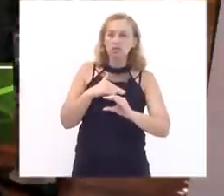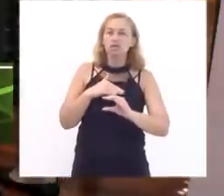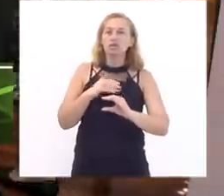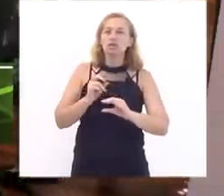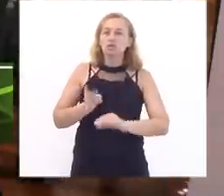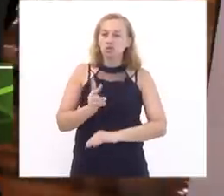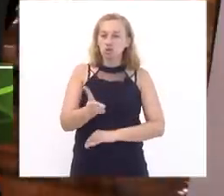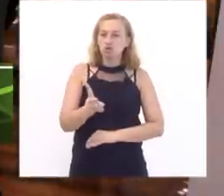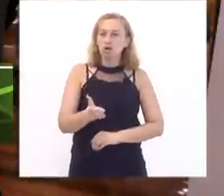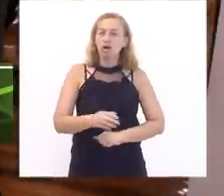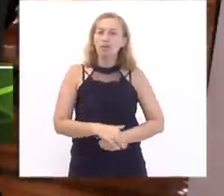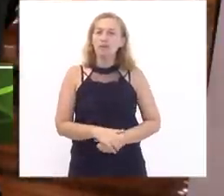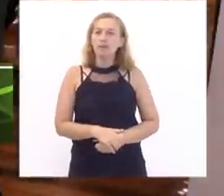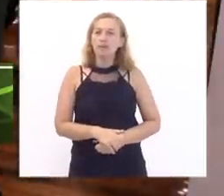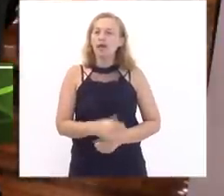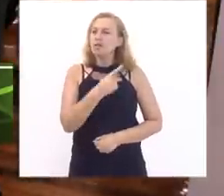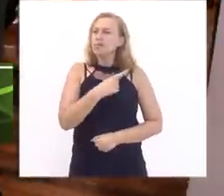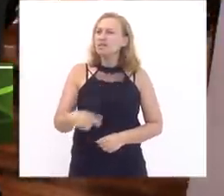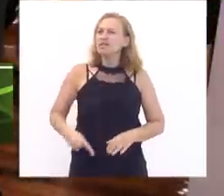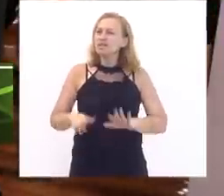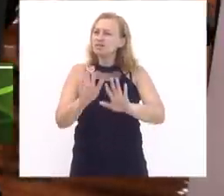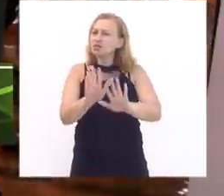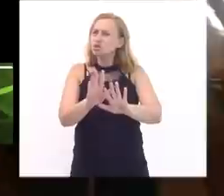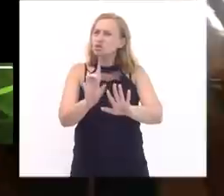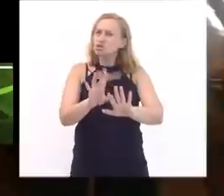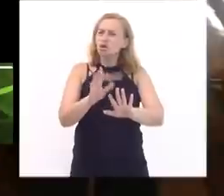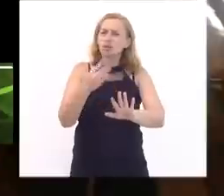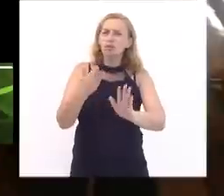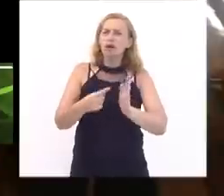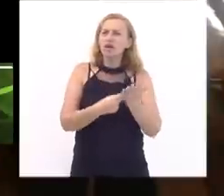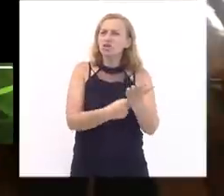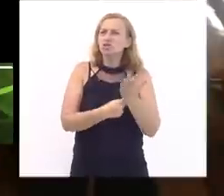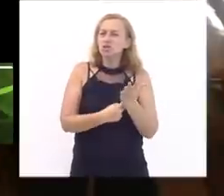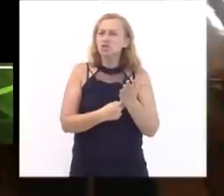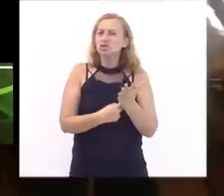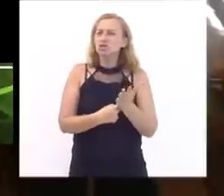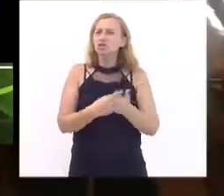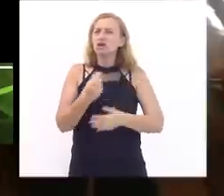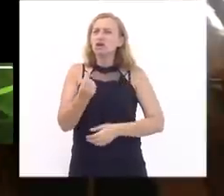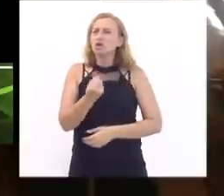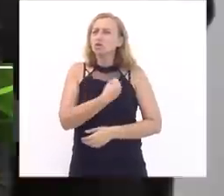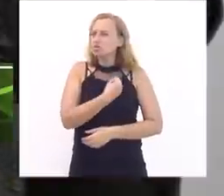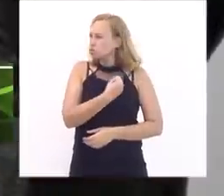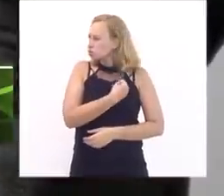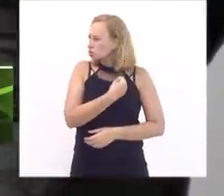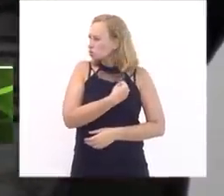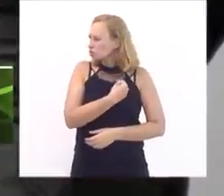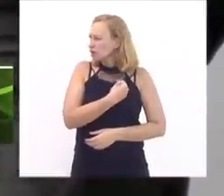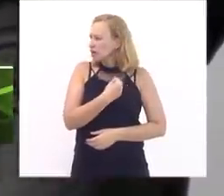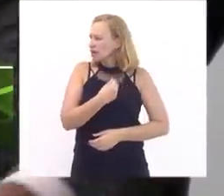manter. Presidente, só para ajudar a gente, informa o número da mensagem. Mensagem.